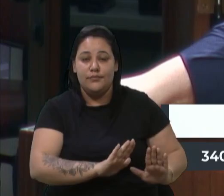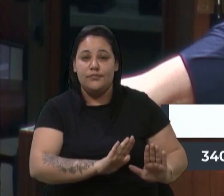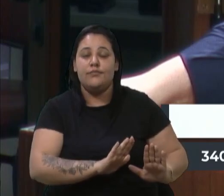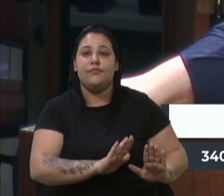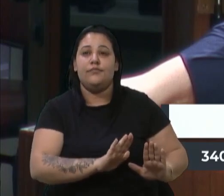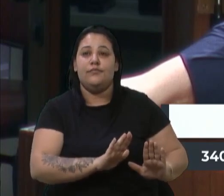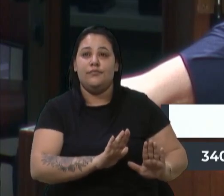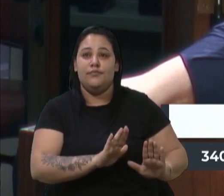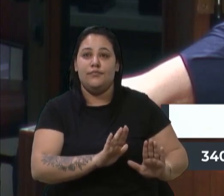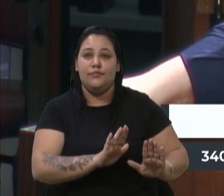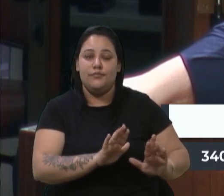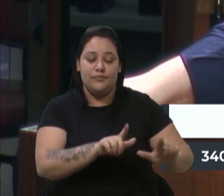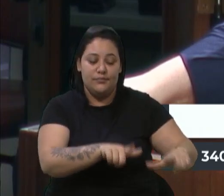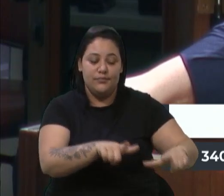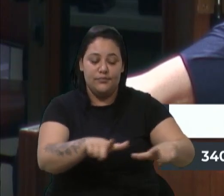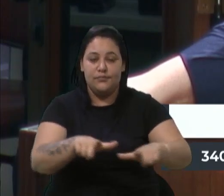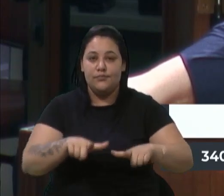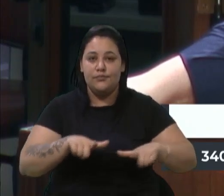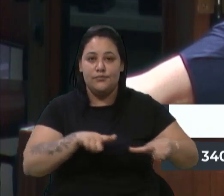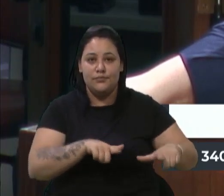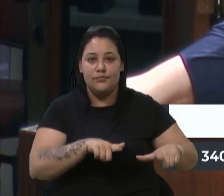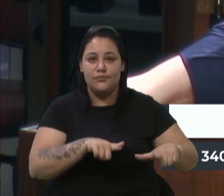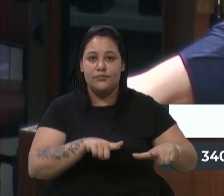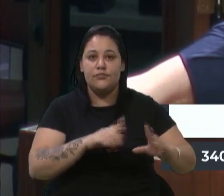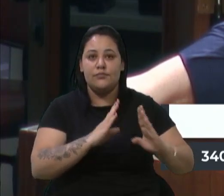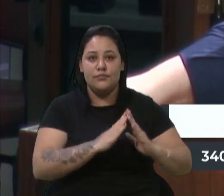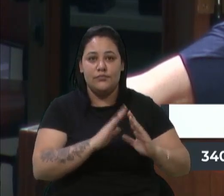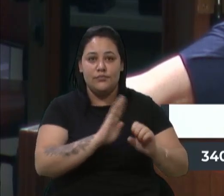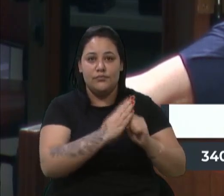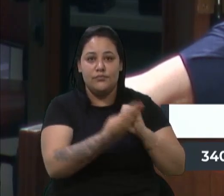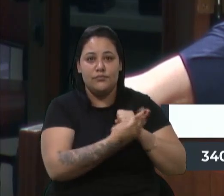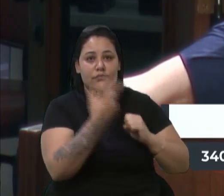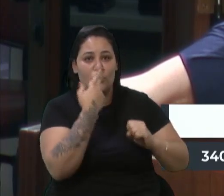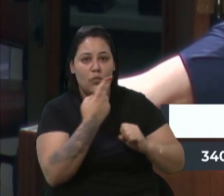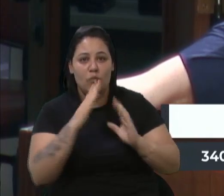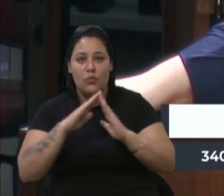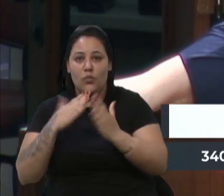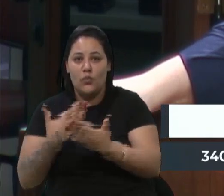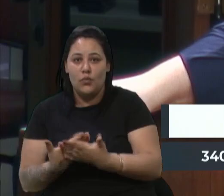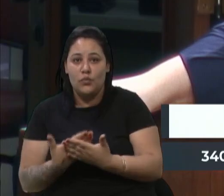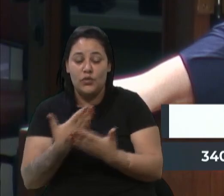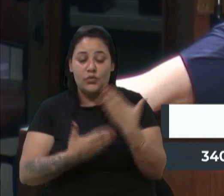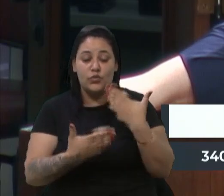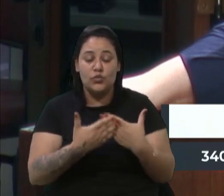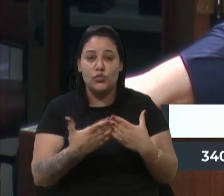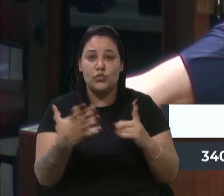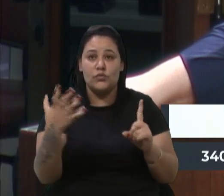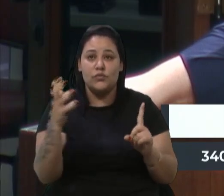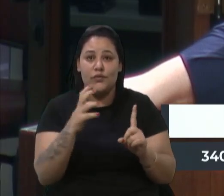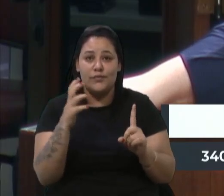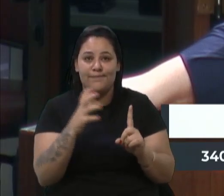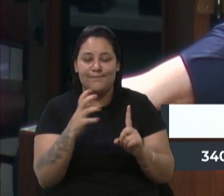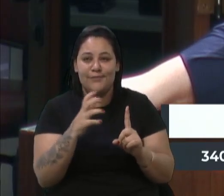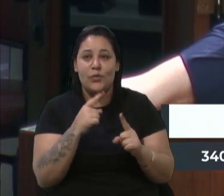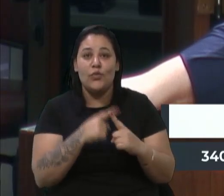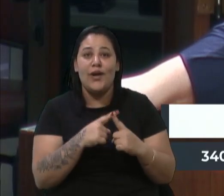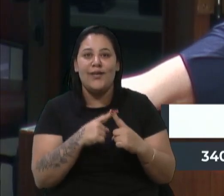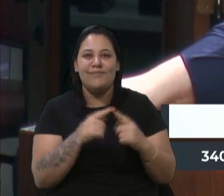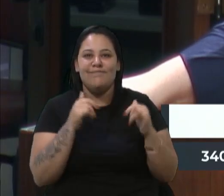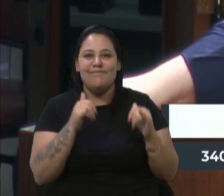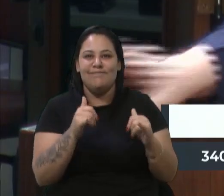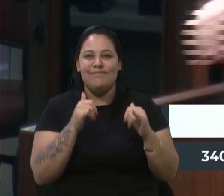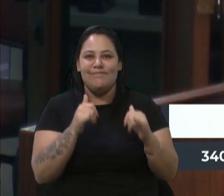zoneamento da onde reside. E isso tudo impacta na questão do transporte,